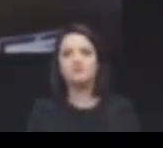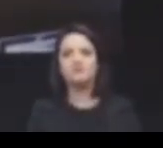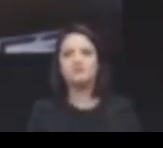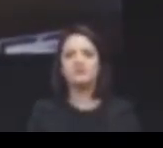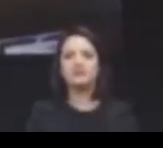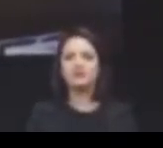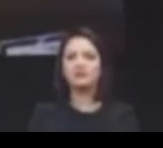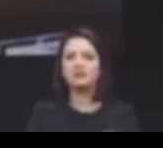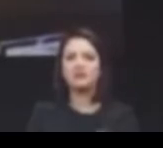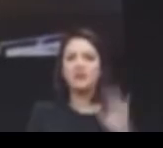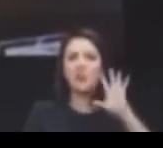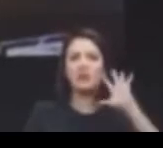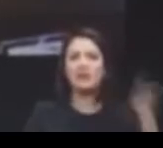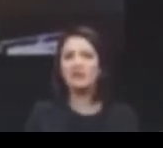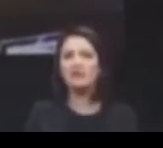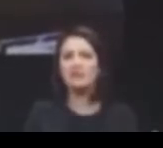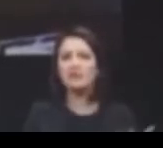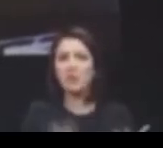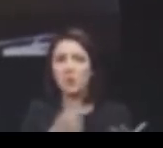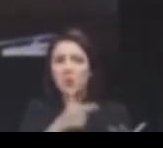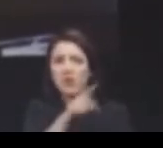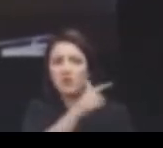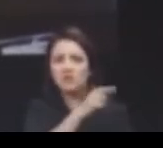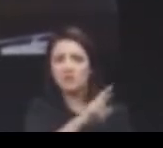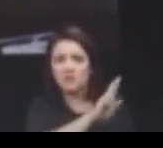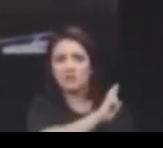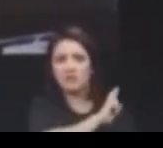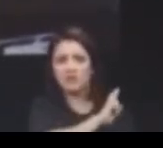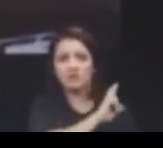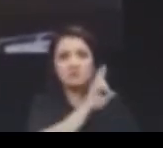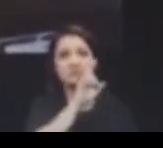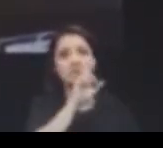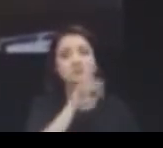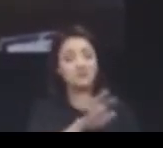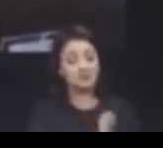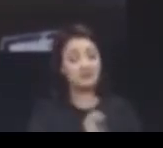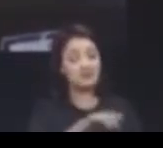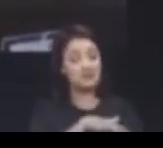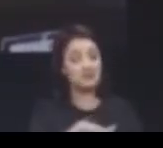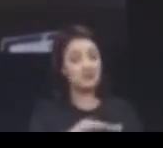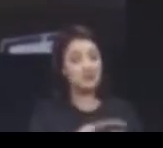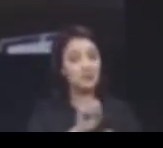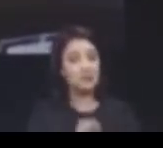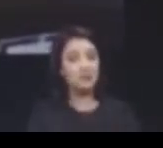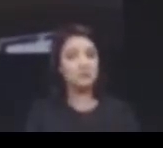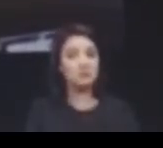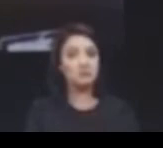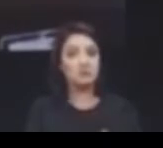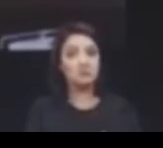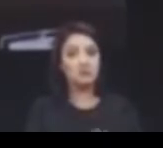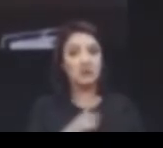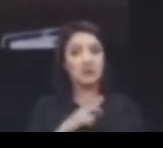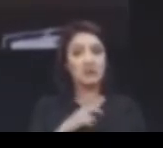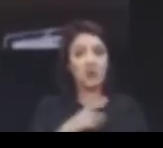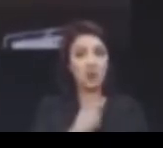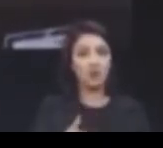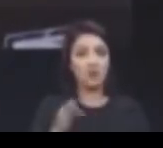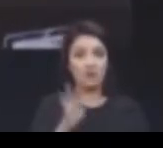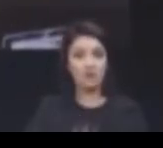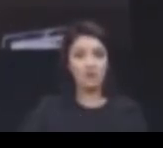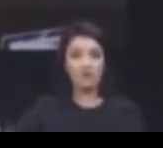irresponsável, ele seria passível, esse estado seria passível de intervenção federal